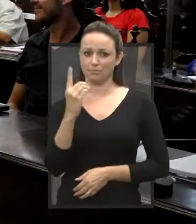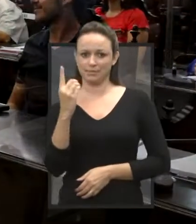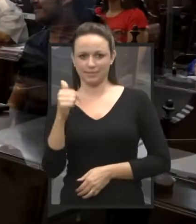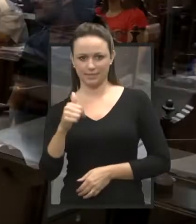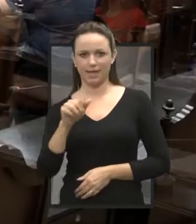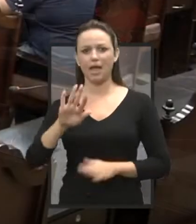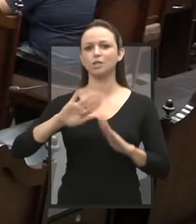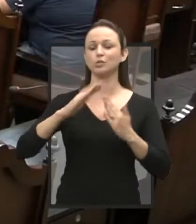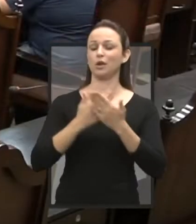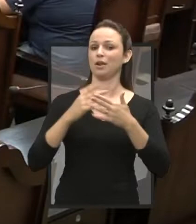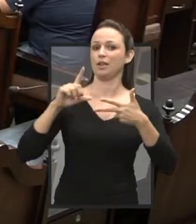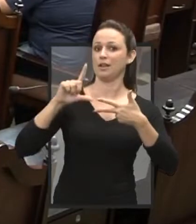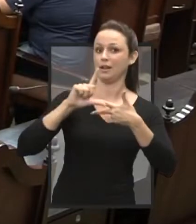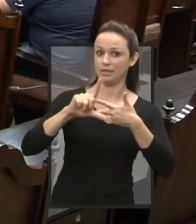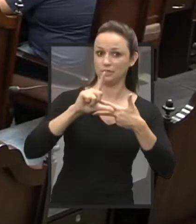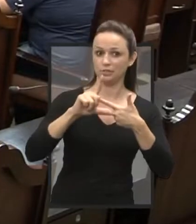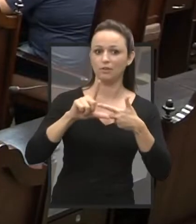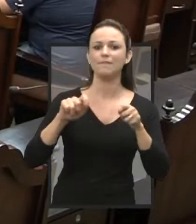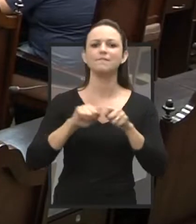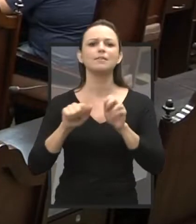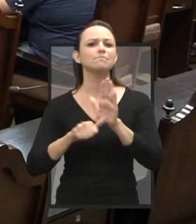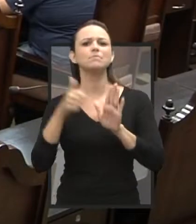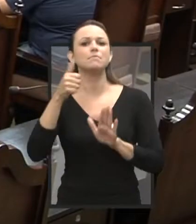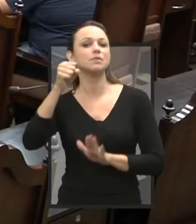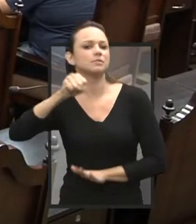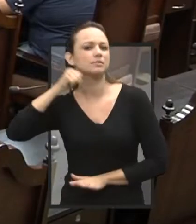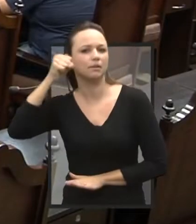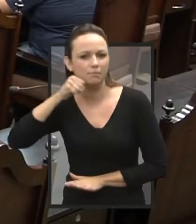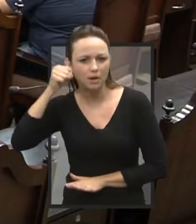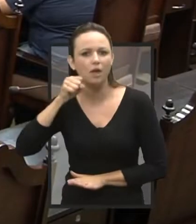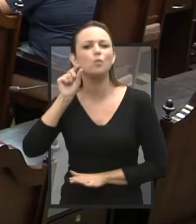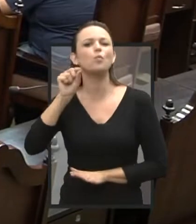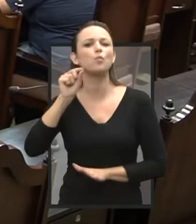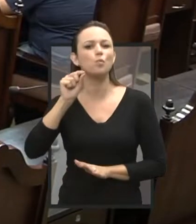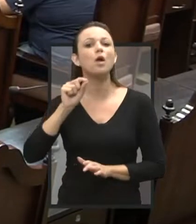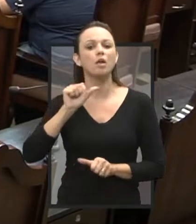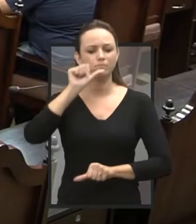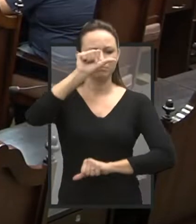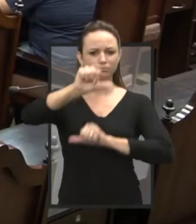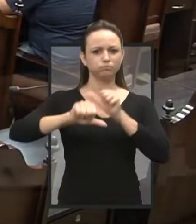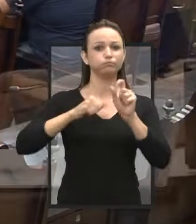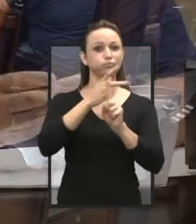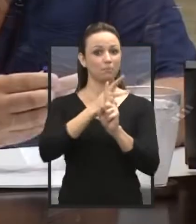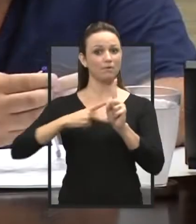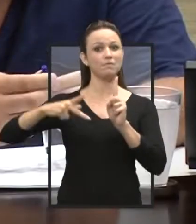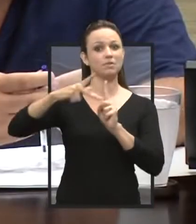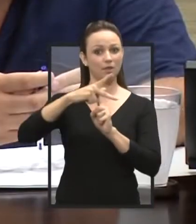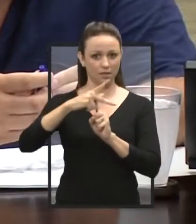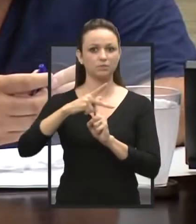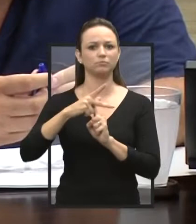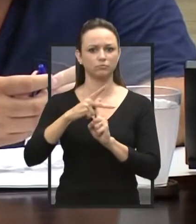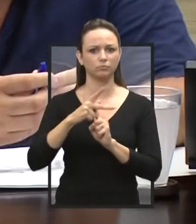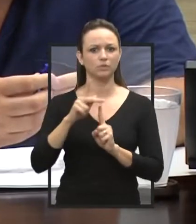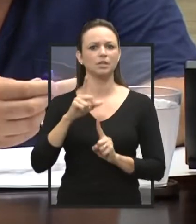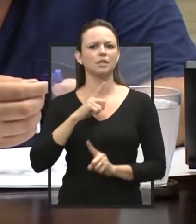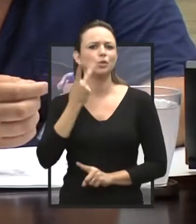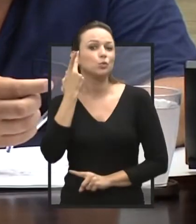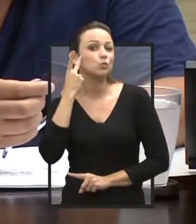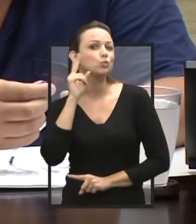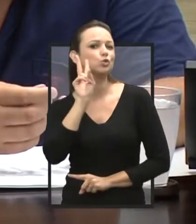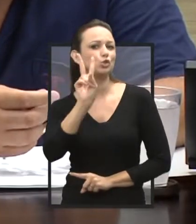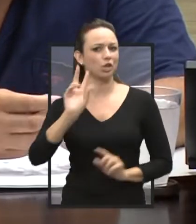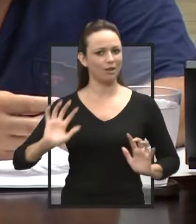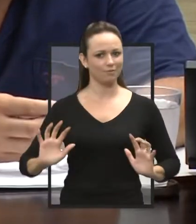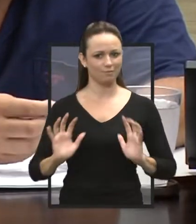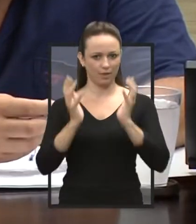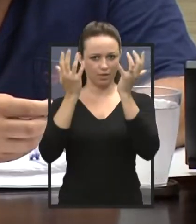a Escola Legislativa promoveu o primeiro seminário sobre a reforma da Previdência Social. Foram dois dias de